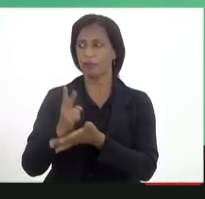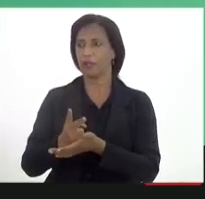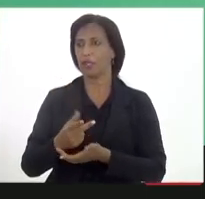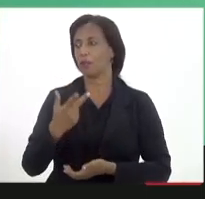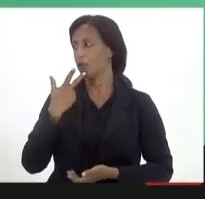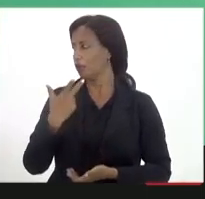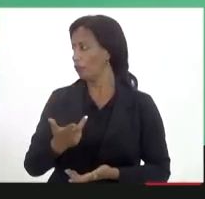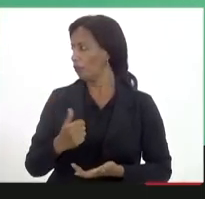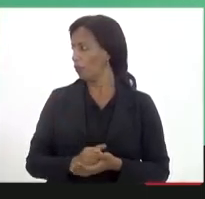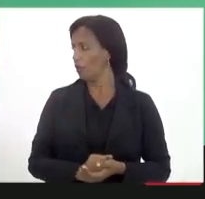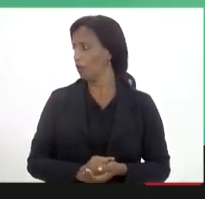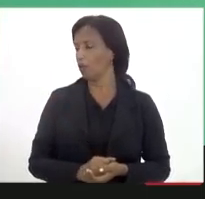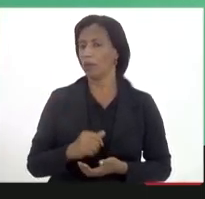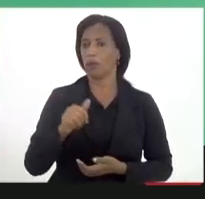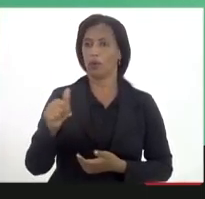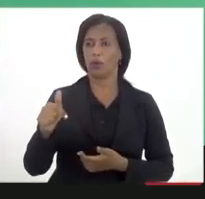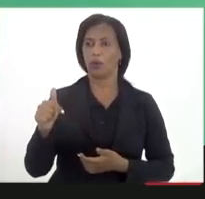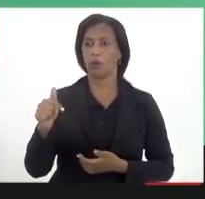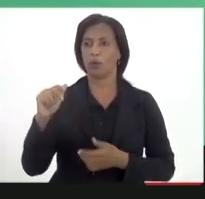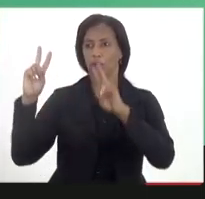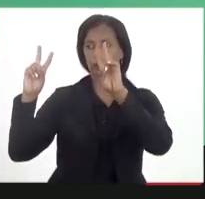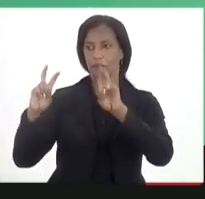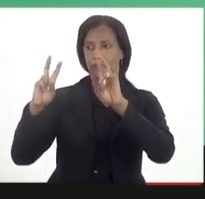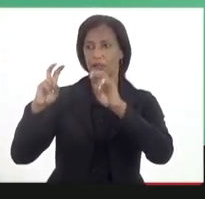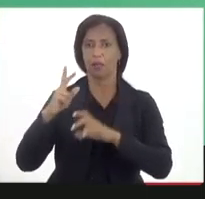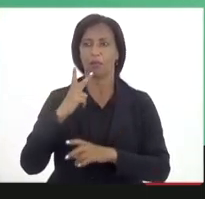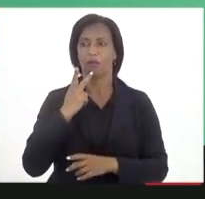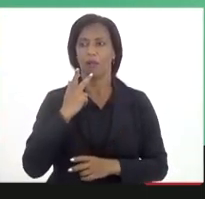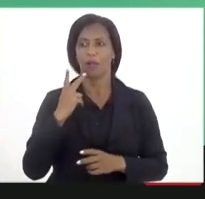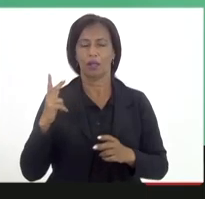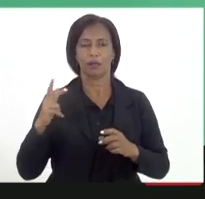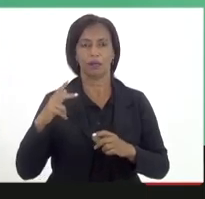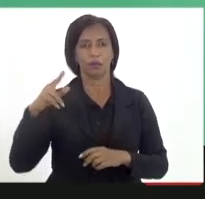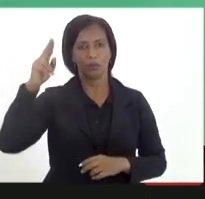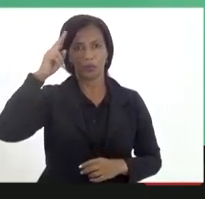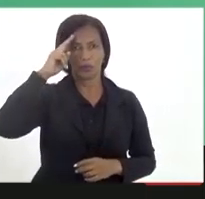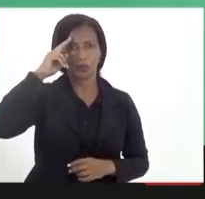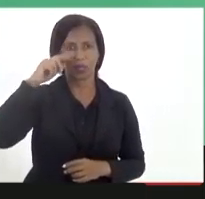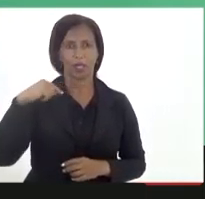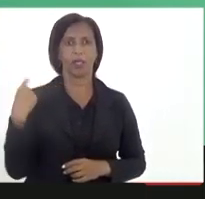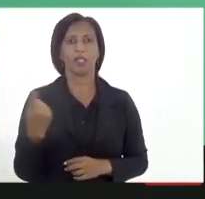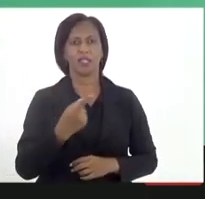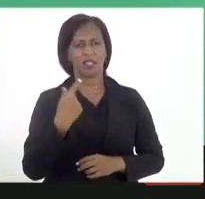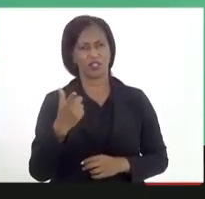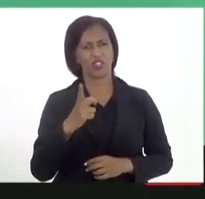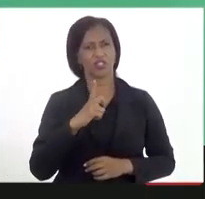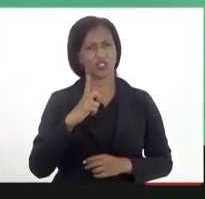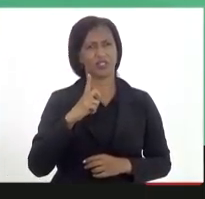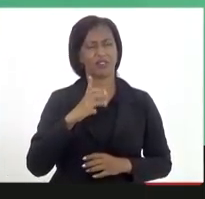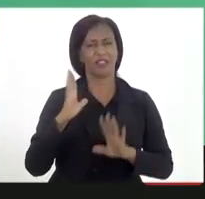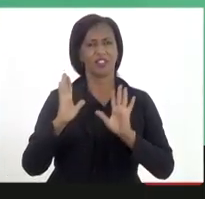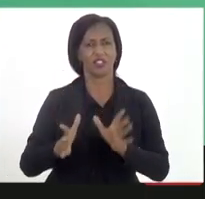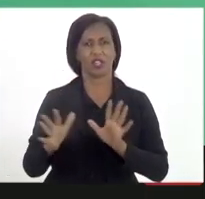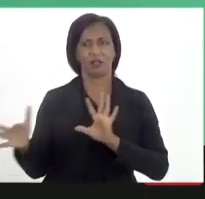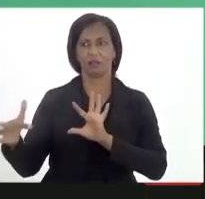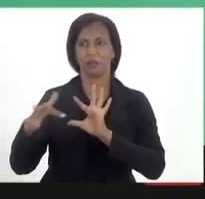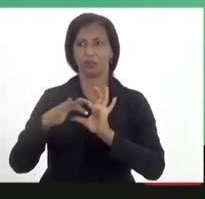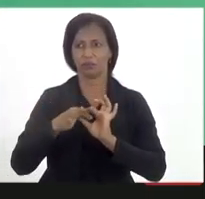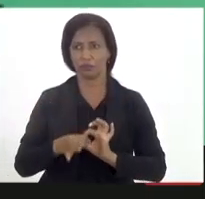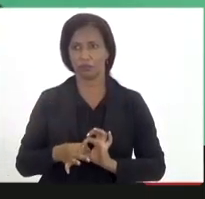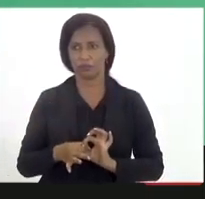uma questão trazida e a gente pessoalmente pelos militares né que a gente já tem lá Forças Armadas justiça militar da união